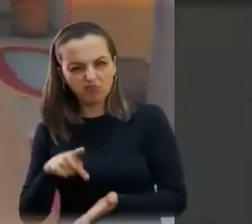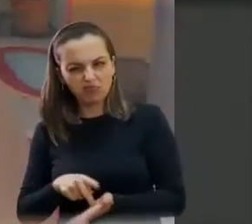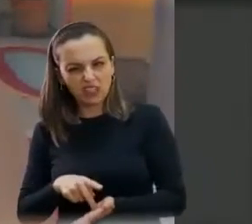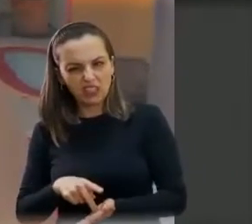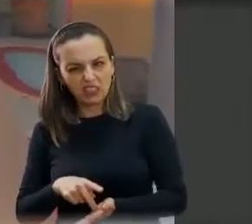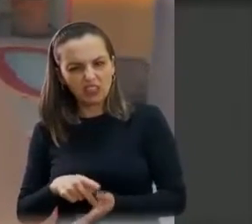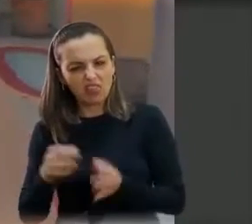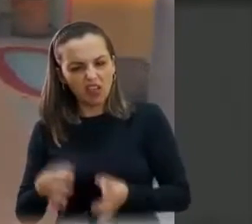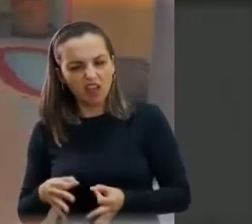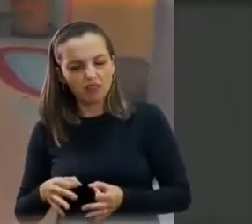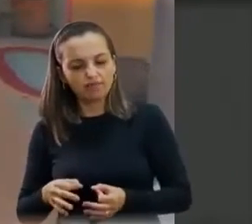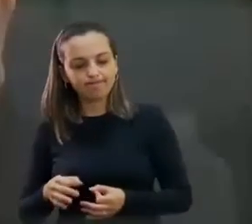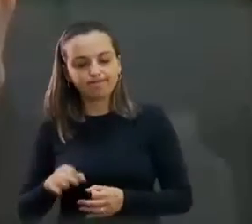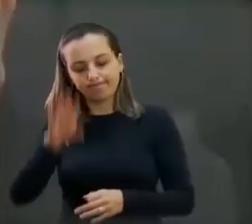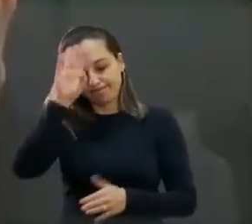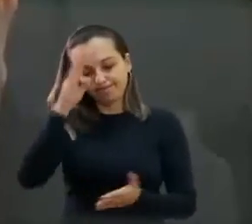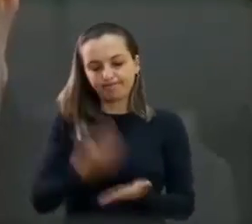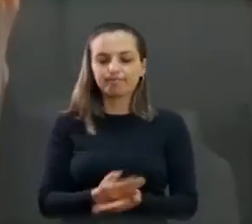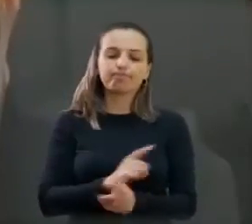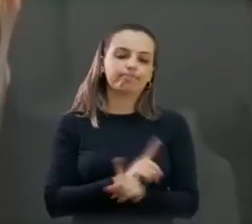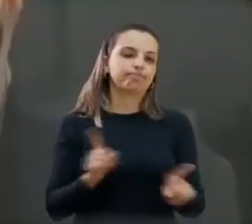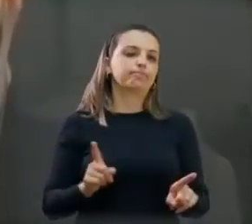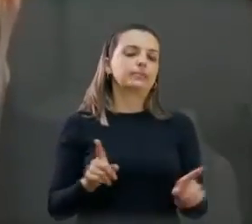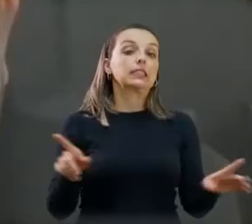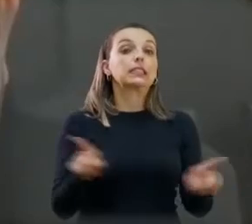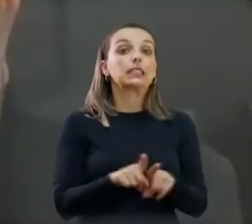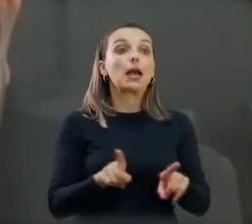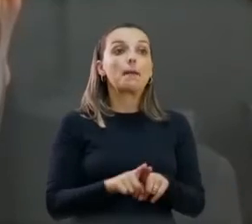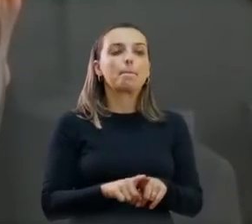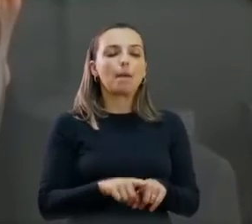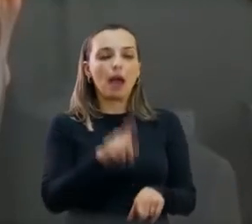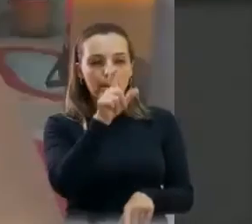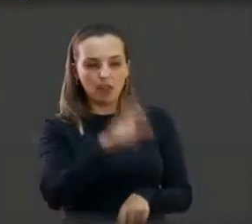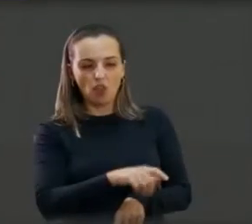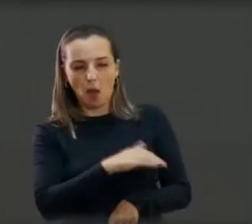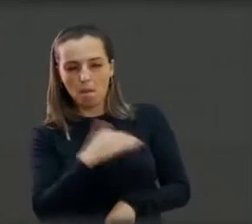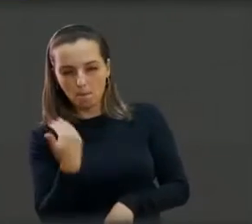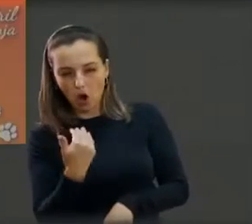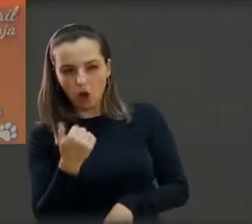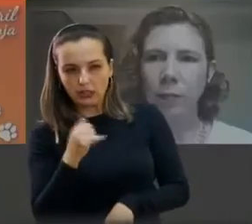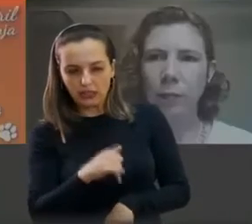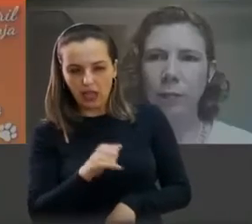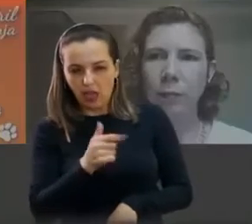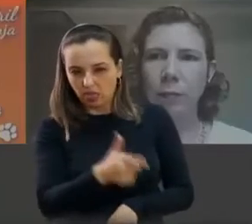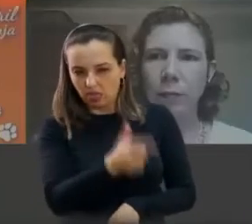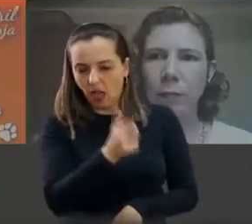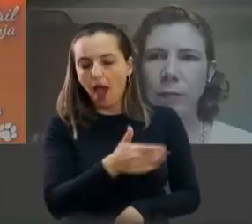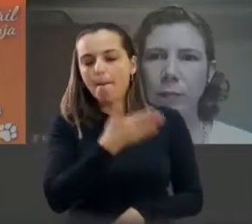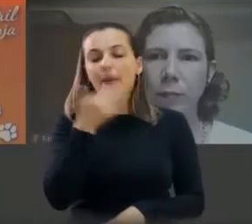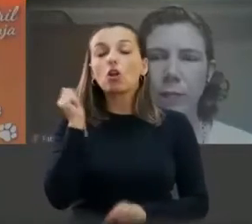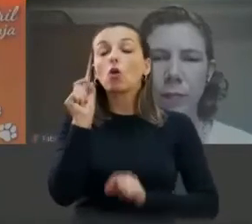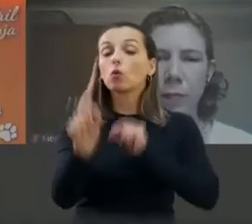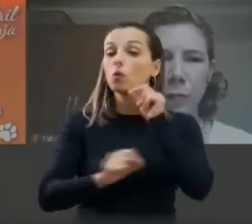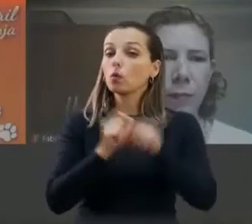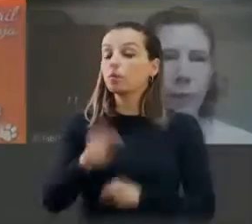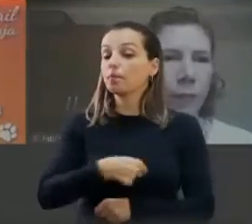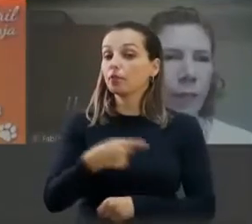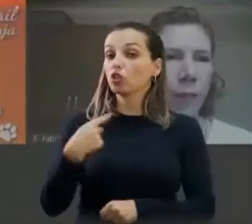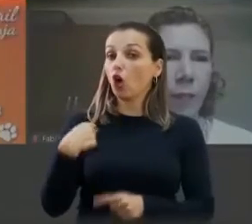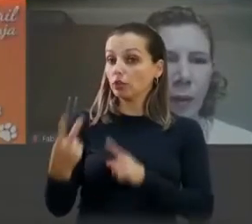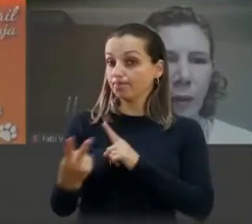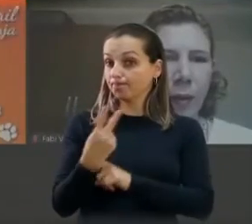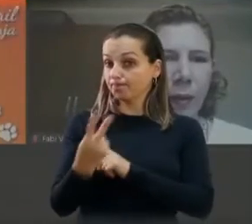que não. E como diz a música do Rapa, também morre quem atira. É melhor que nós possamos nos